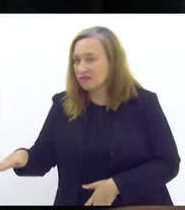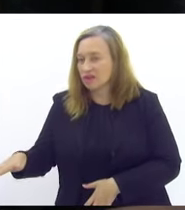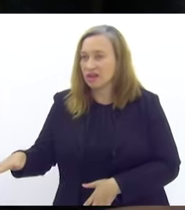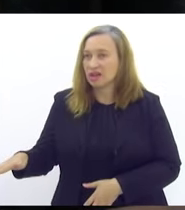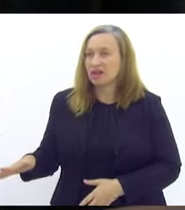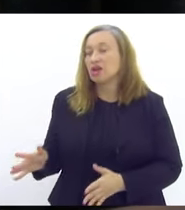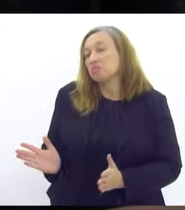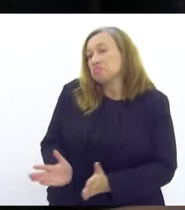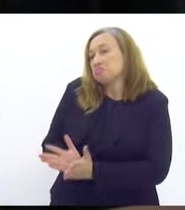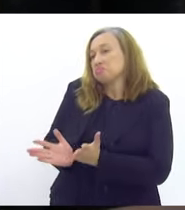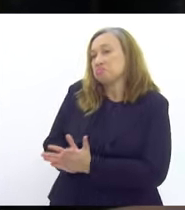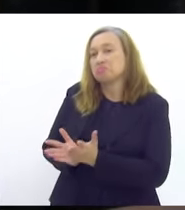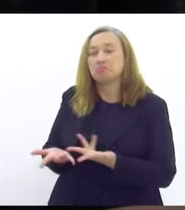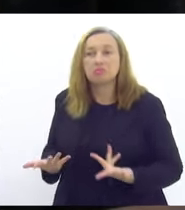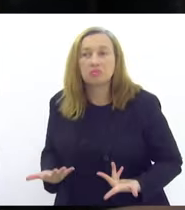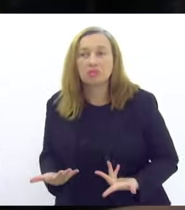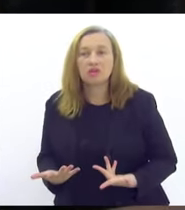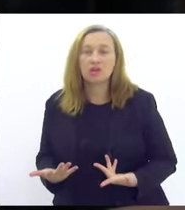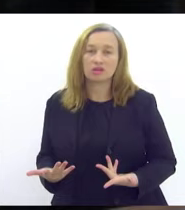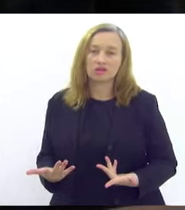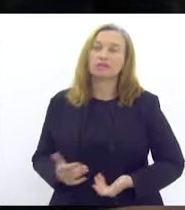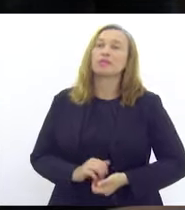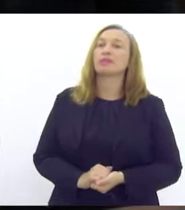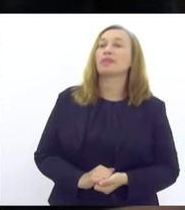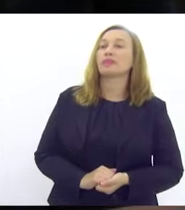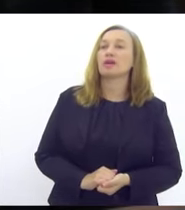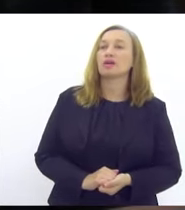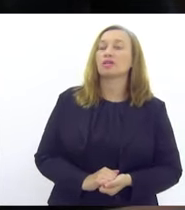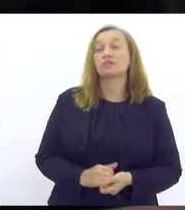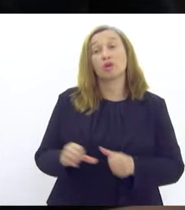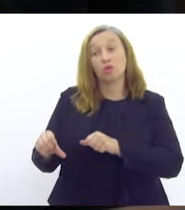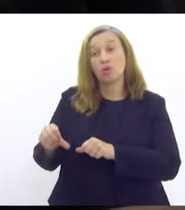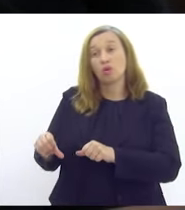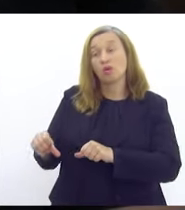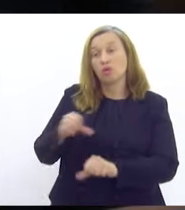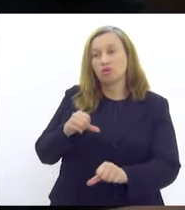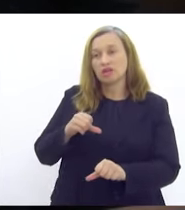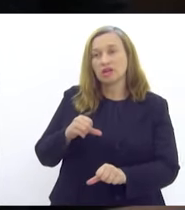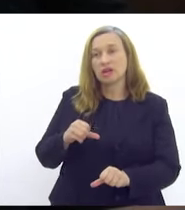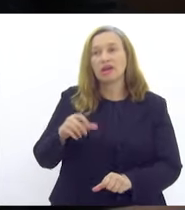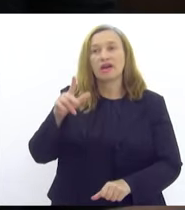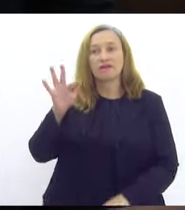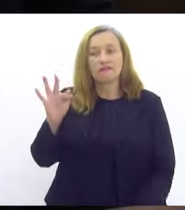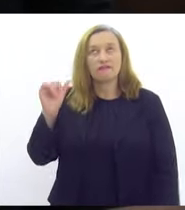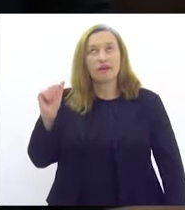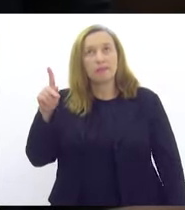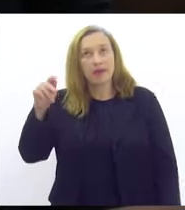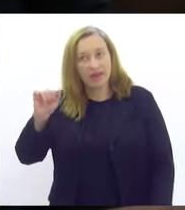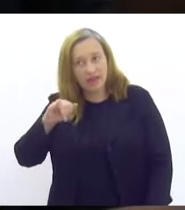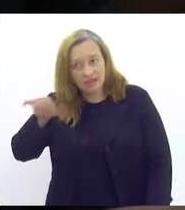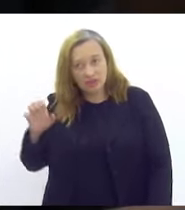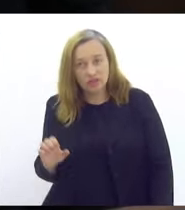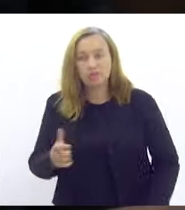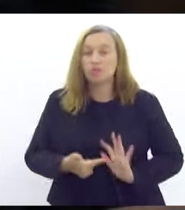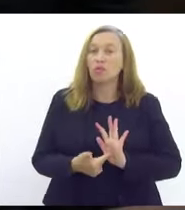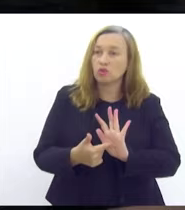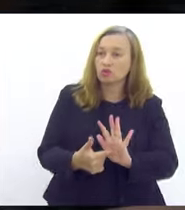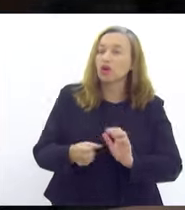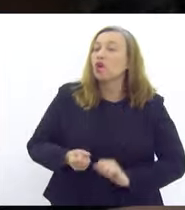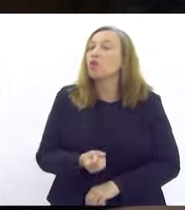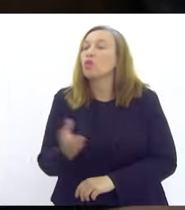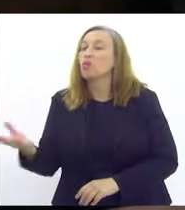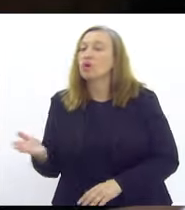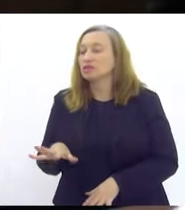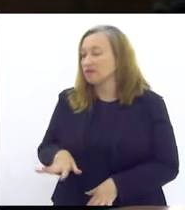pela sua pobreza, pela sua miserabilidade. Pelo contrário, a FAFERJ demonstra o quanto que